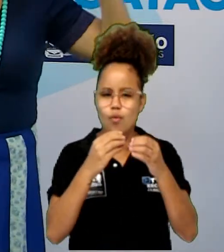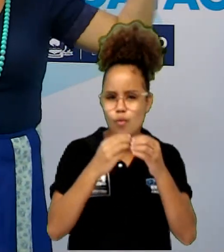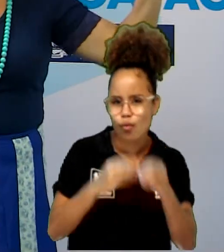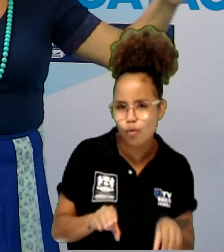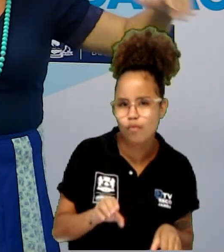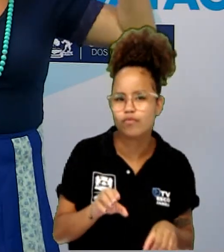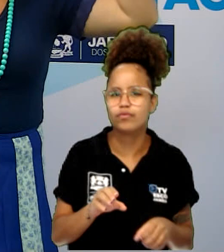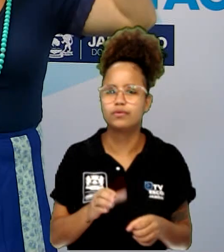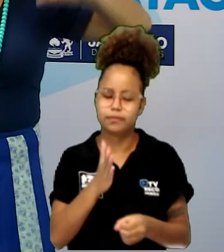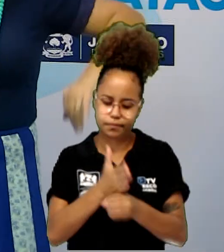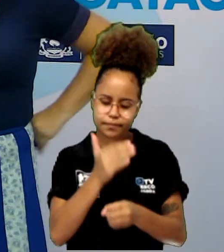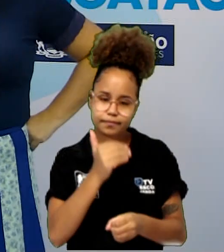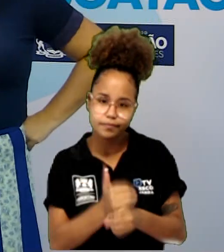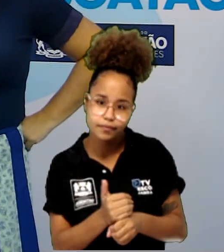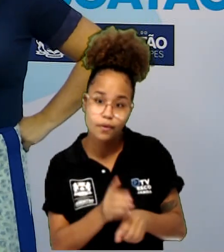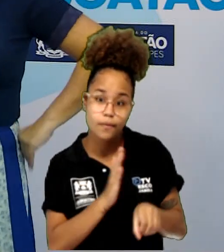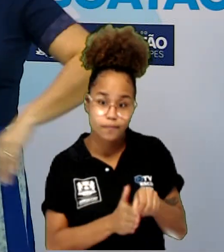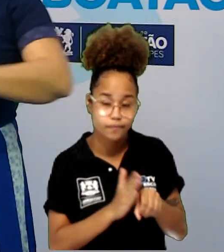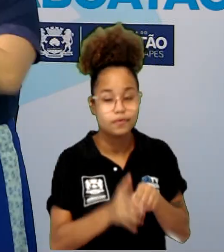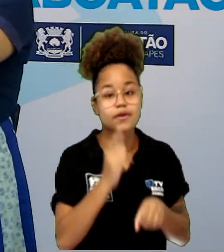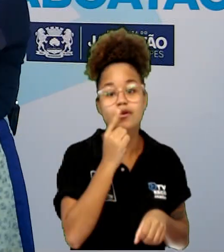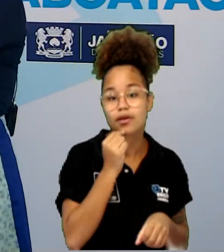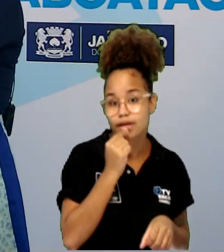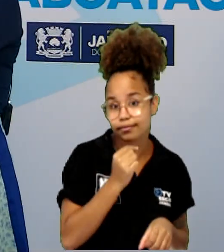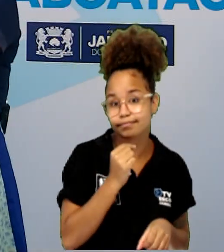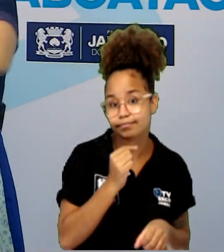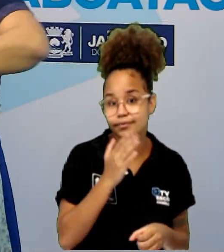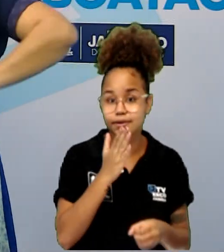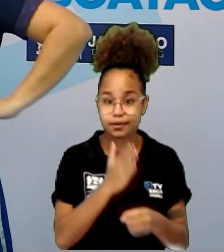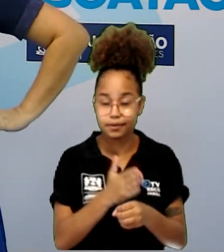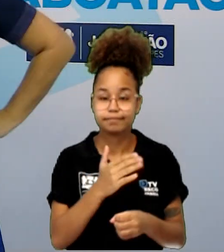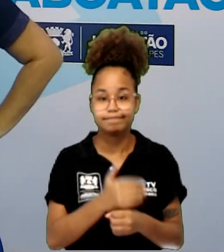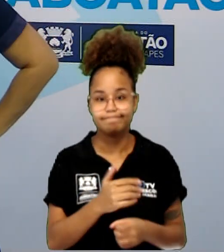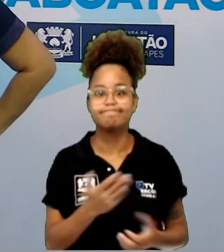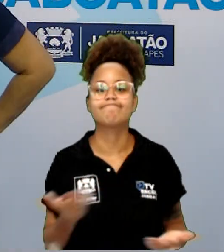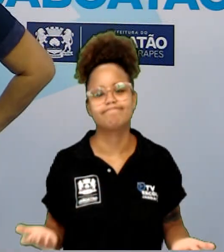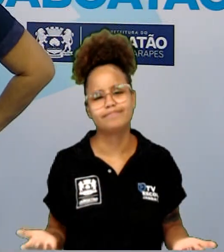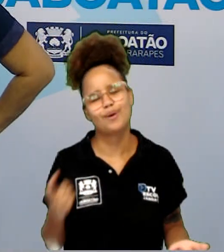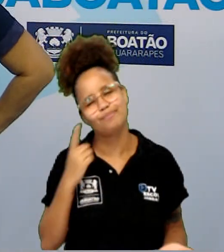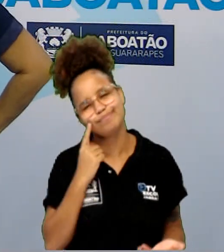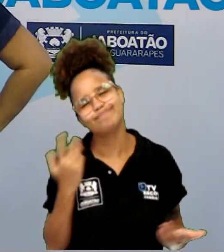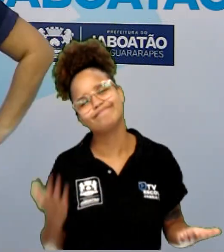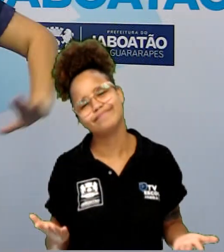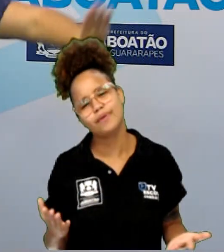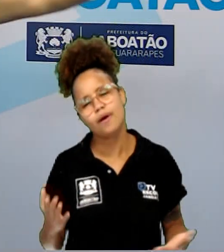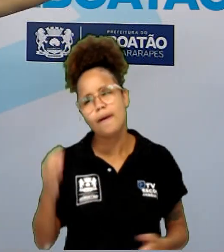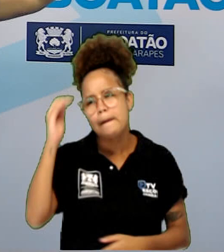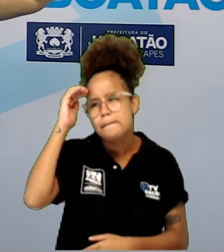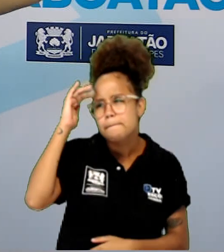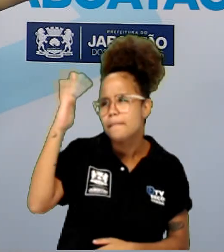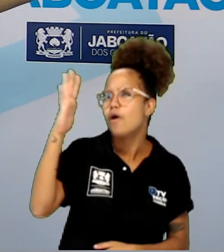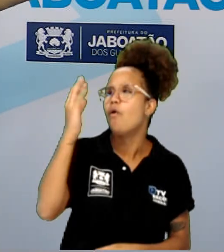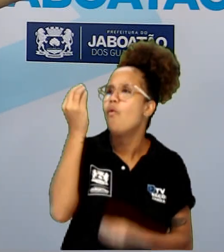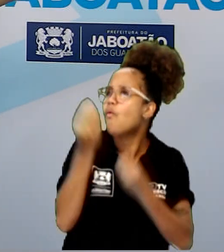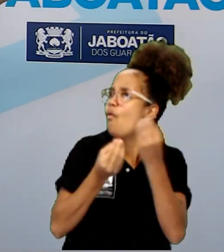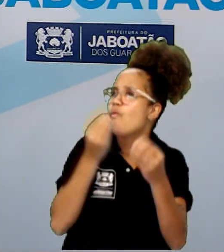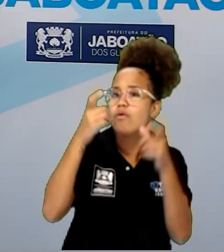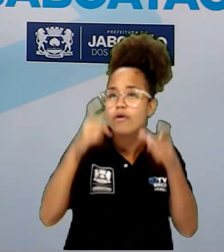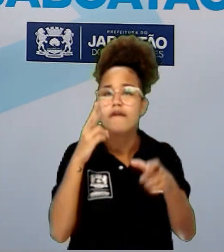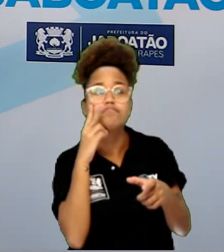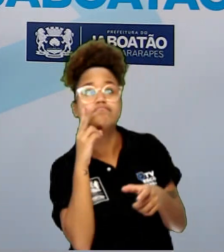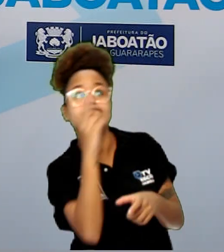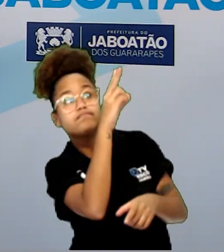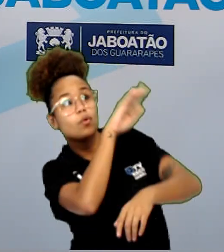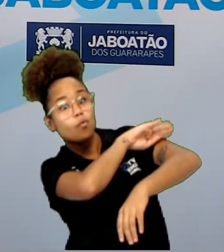os tomates e as beterrabas. Olha para aí. Imagine você no lugar e você olha lá para o alto